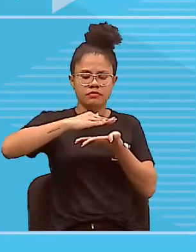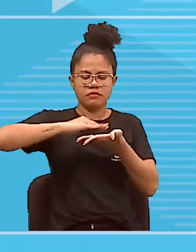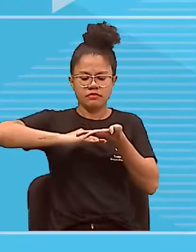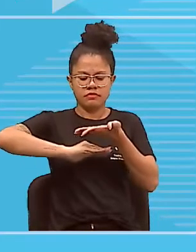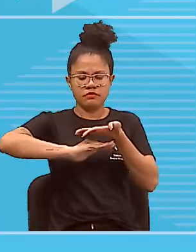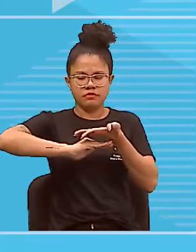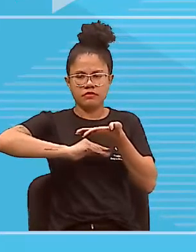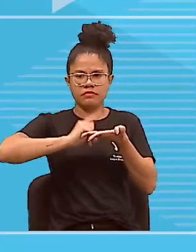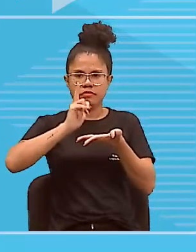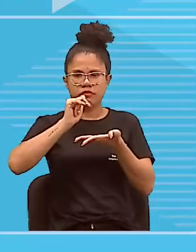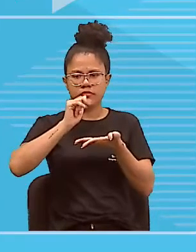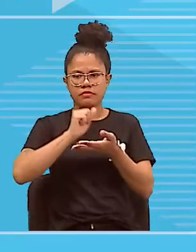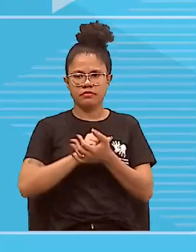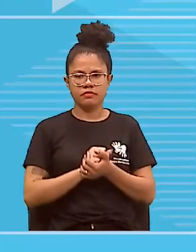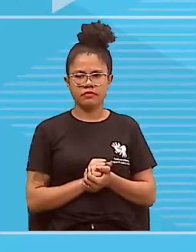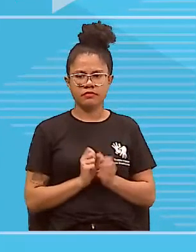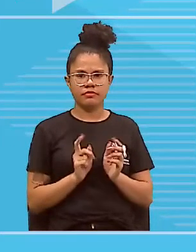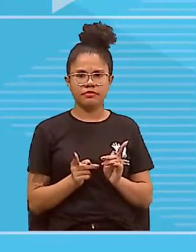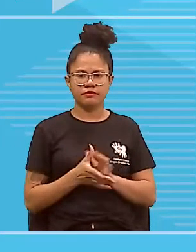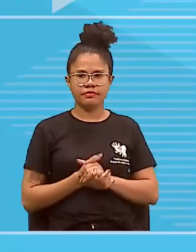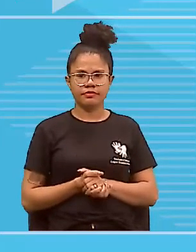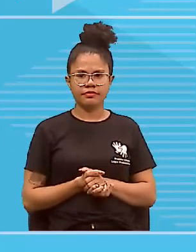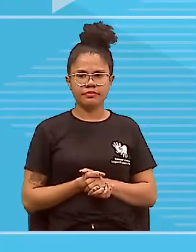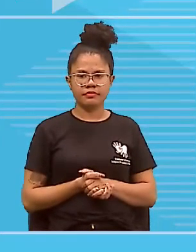dupla de líquidos tá